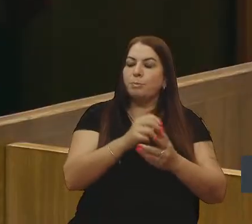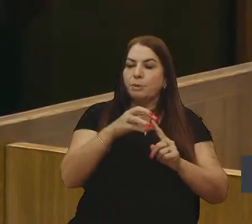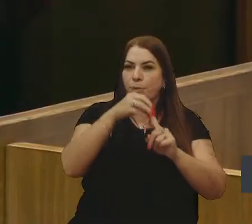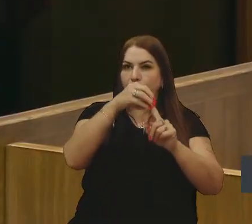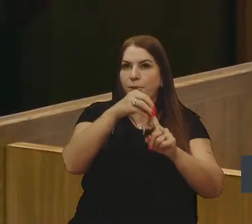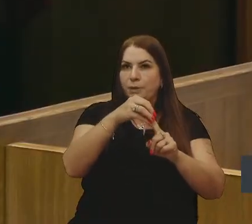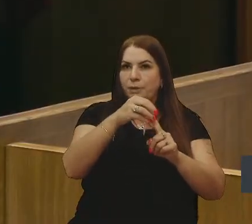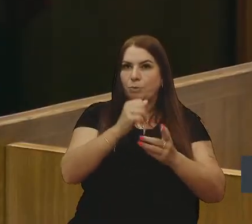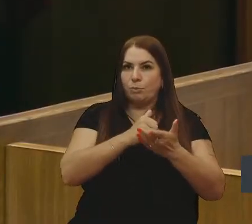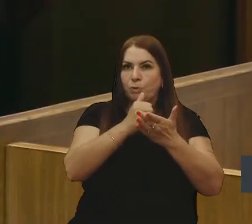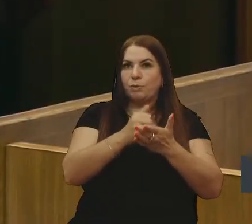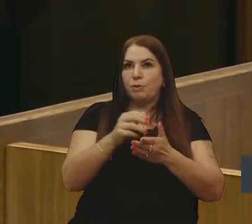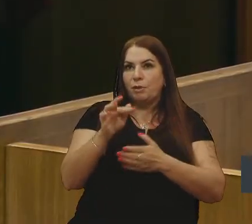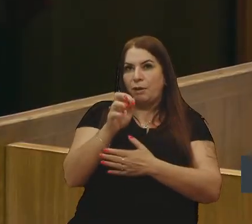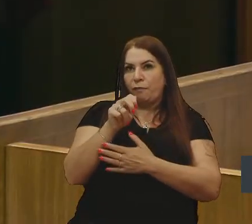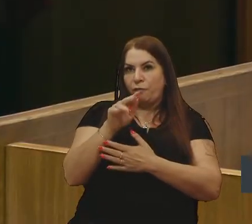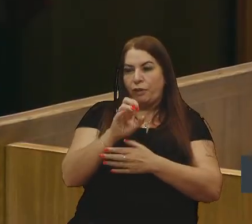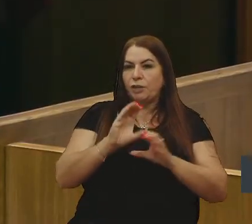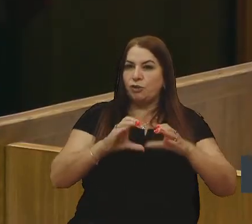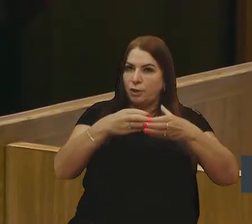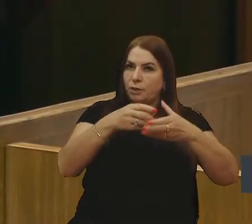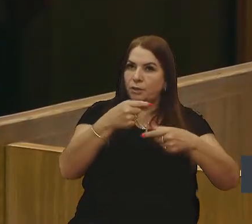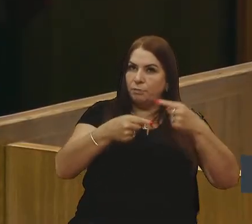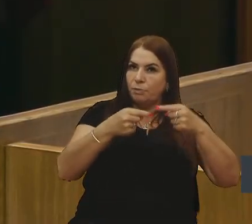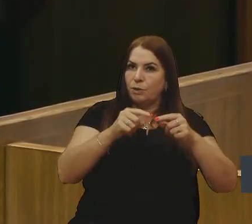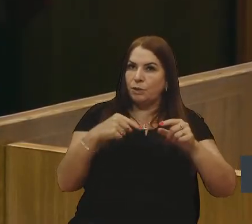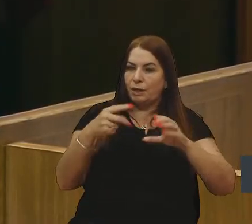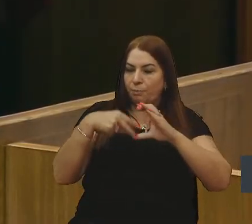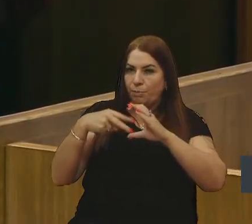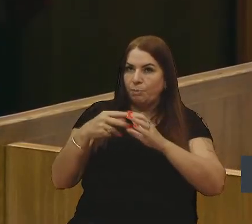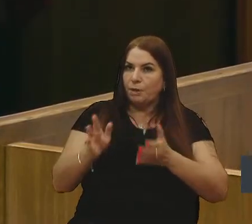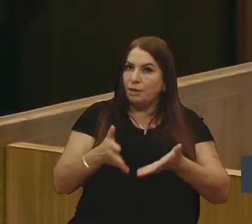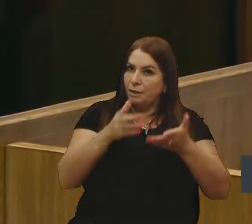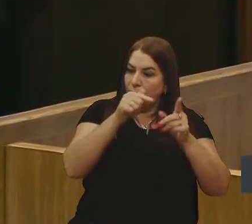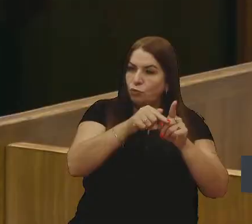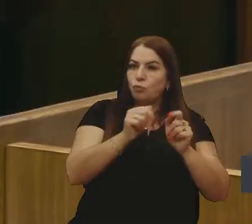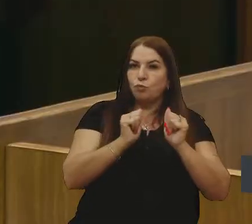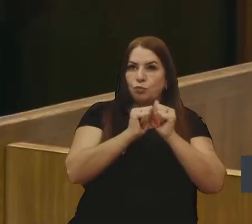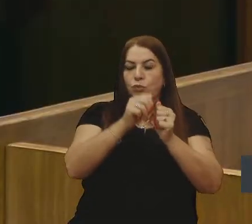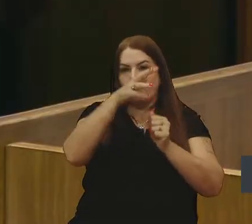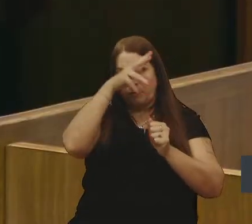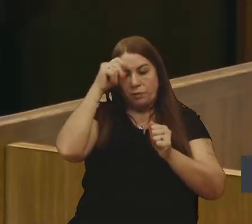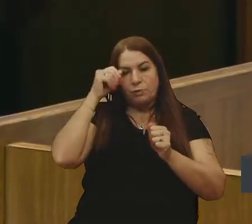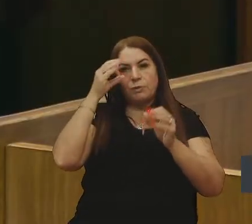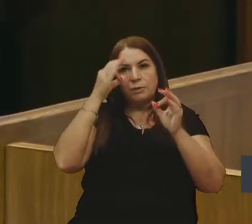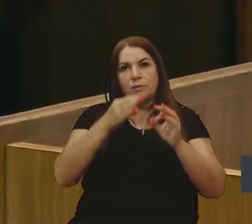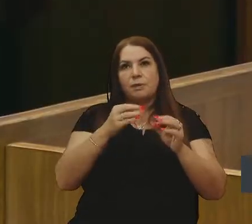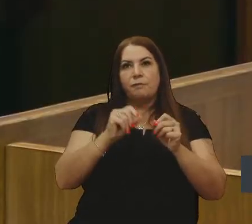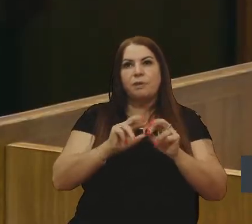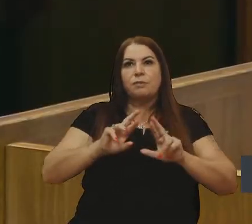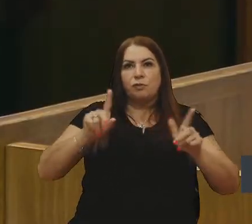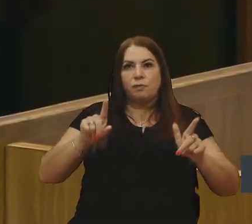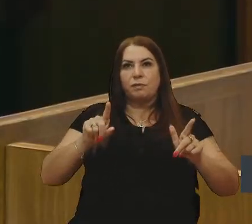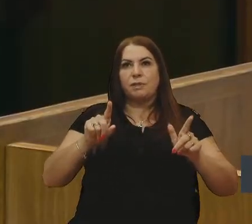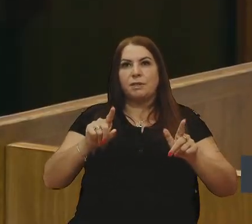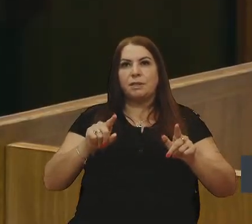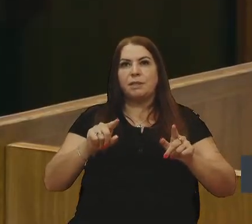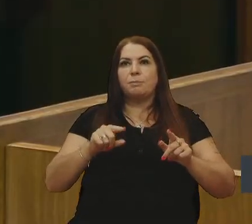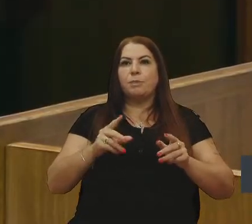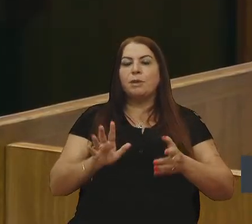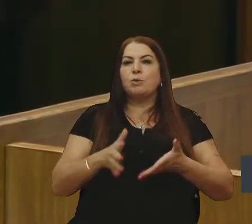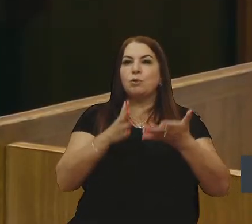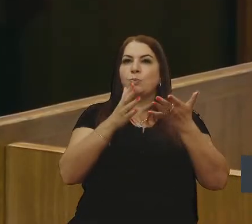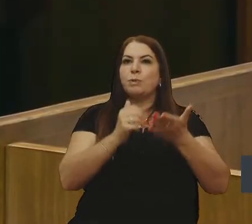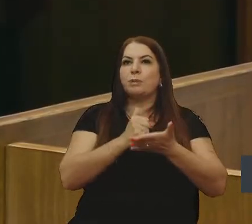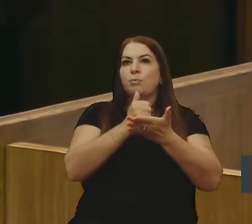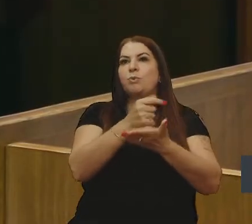principalmente com o apoio da Frente Parlamentar, como uma iniciativa do Parlamento em Caxias do Sul, e junto à Prefeitura, com certeza faz toda a diferença pela sustentação que esse